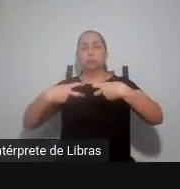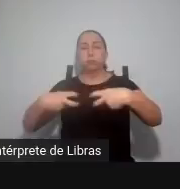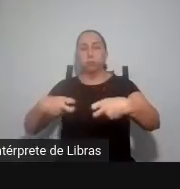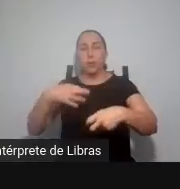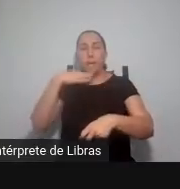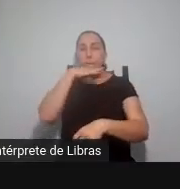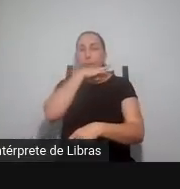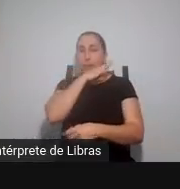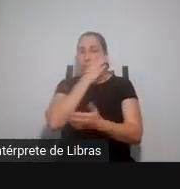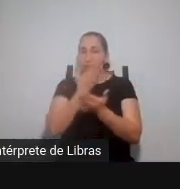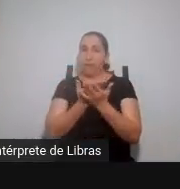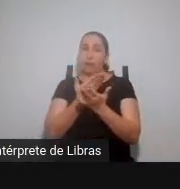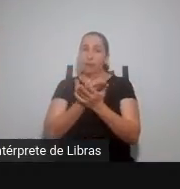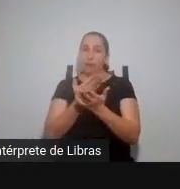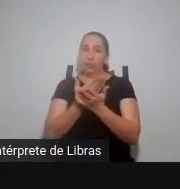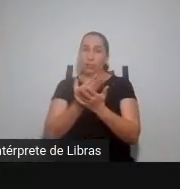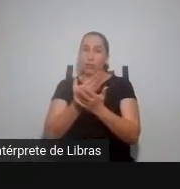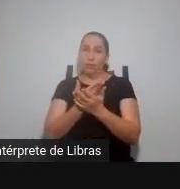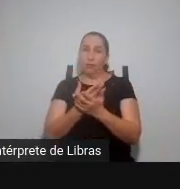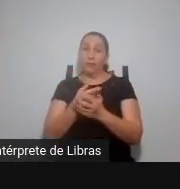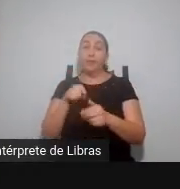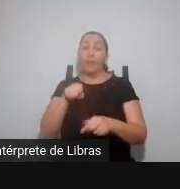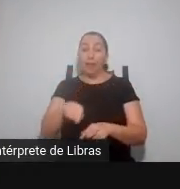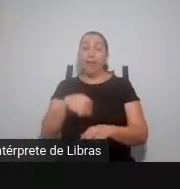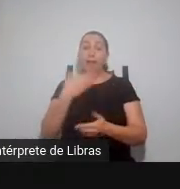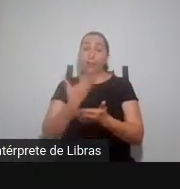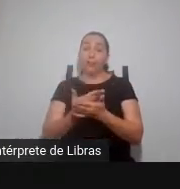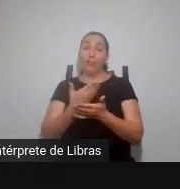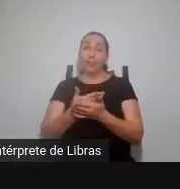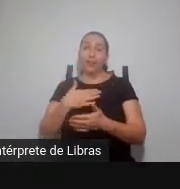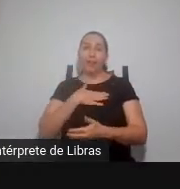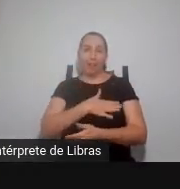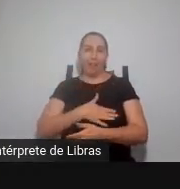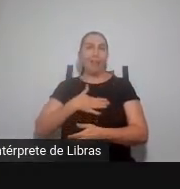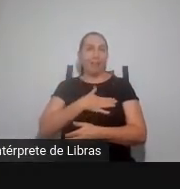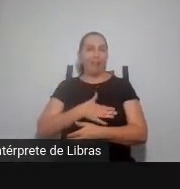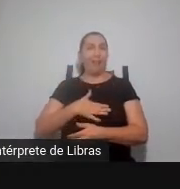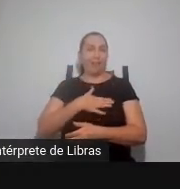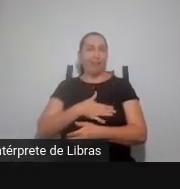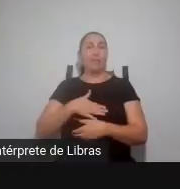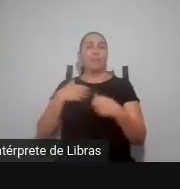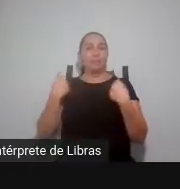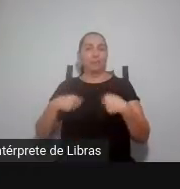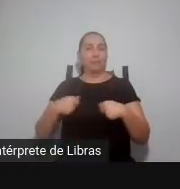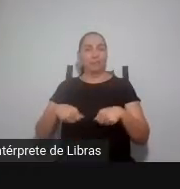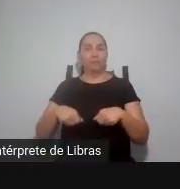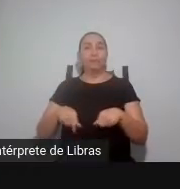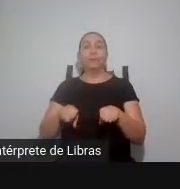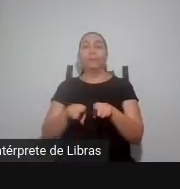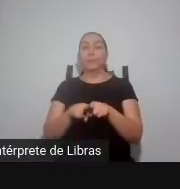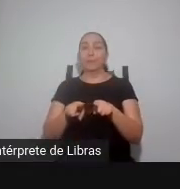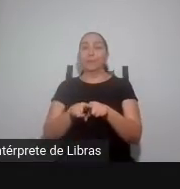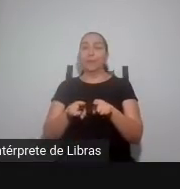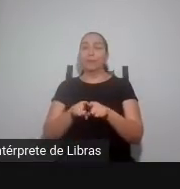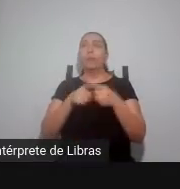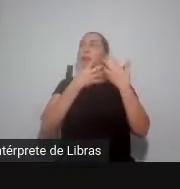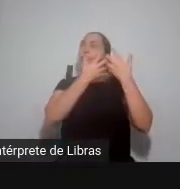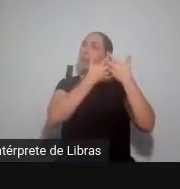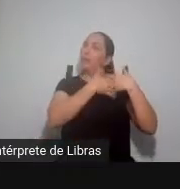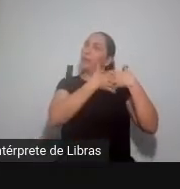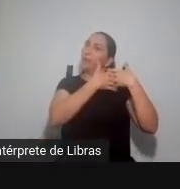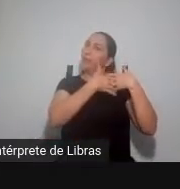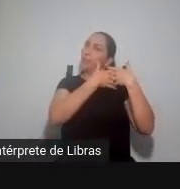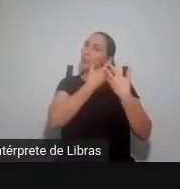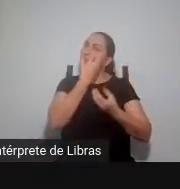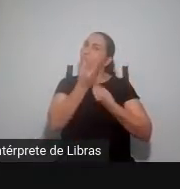ele, que a escola é um lugar prazeroso e, ao mesmo tempo, que ele possa construir reflexões,